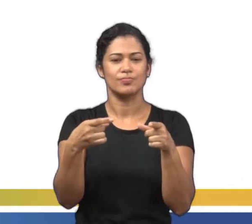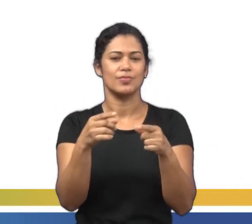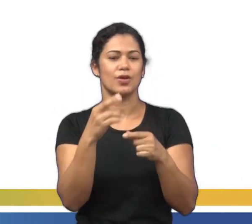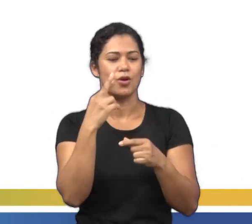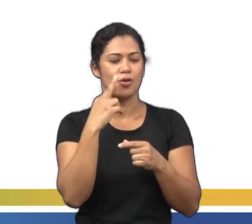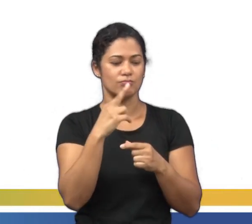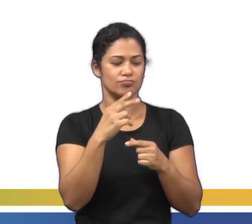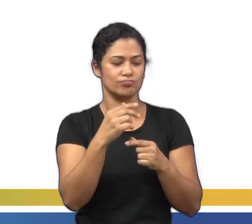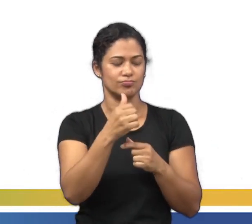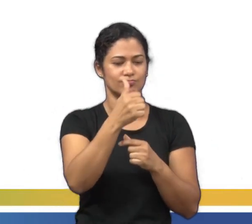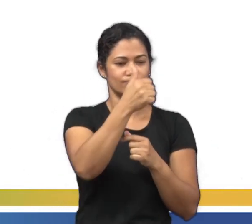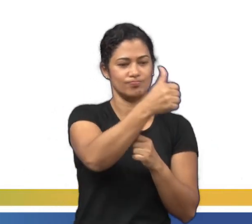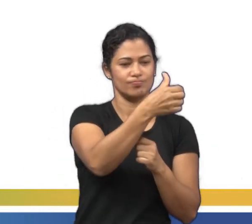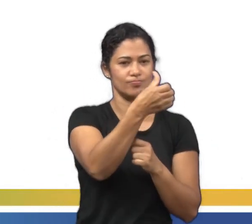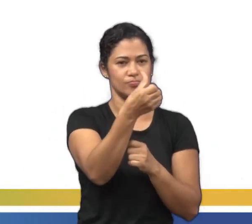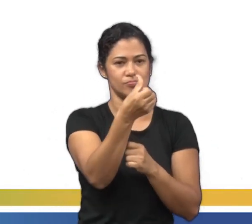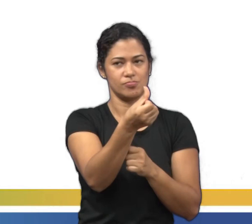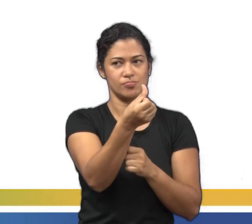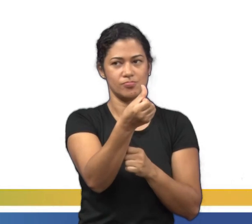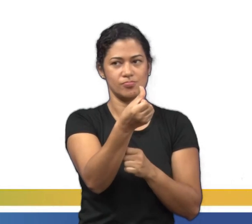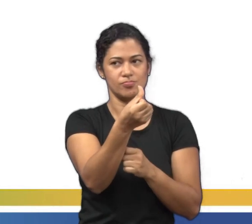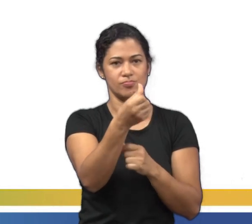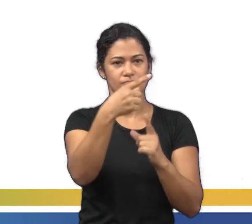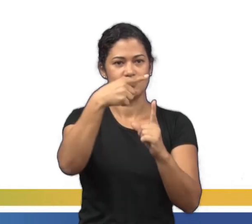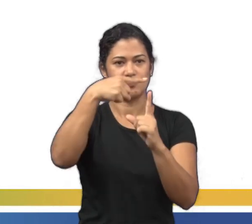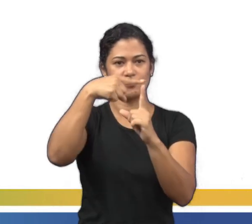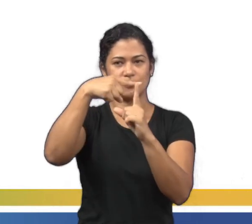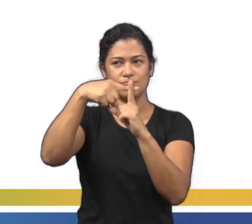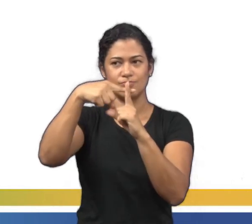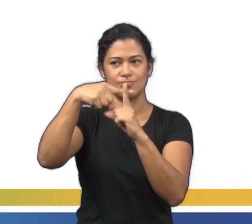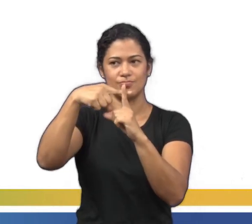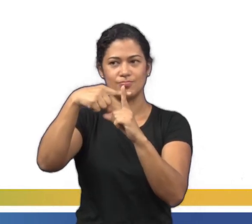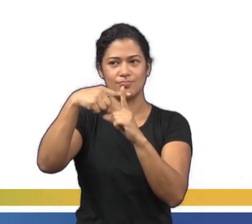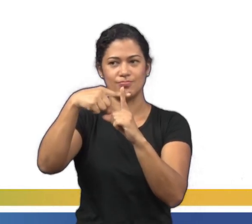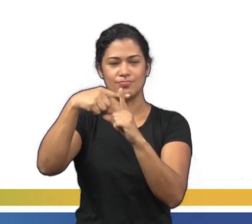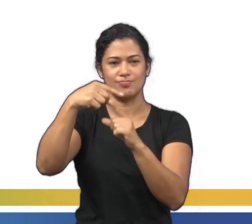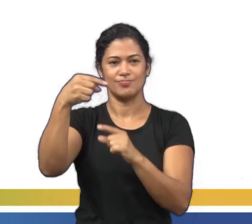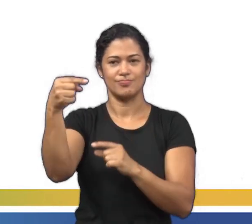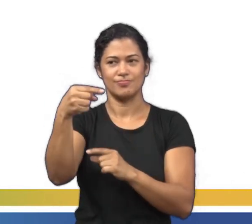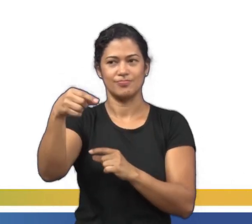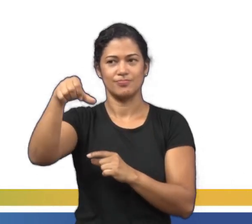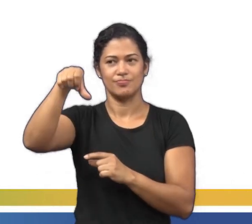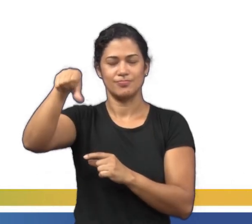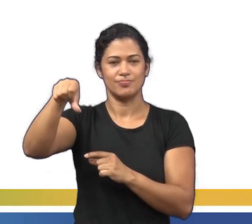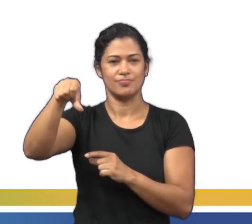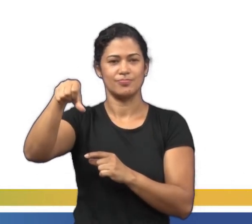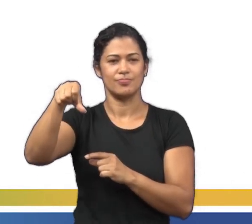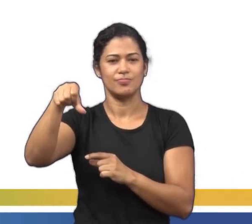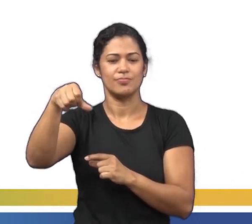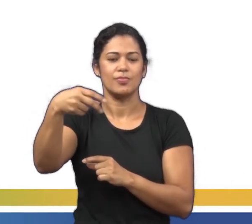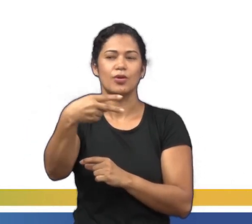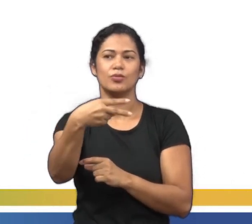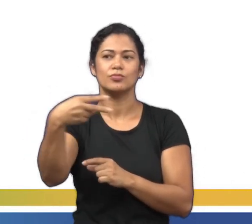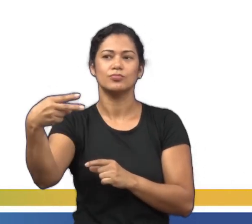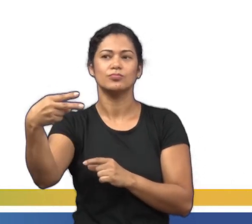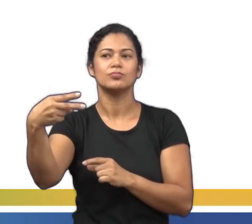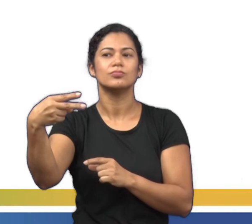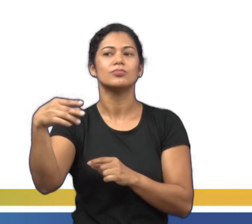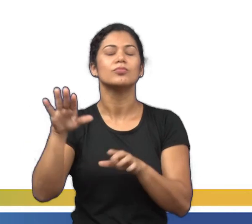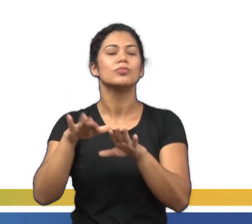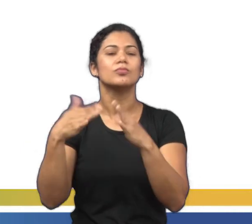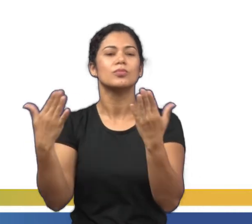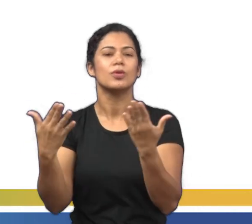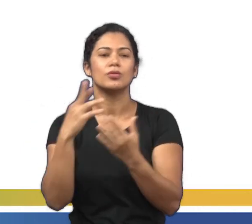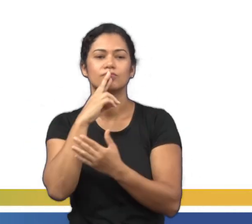assim, ó. 16 mais 1, menos 9. Agora, resolve. 16 mais 1, 17. Menos 9